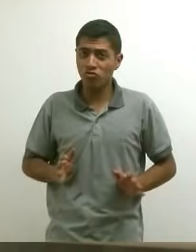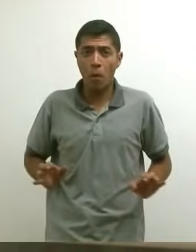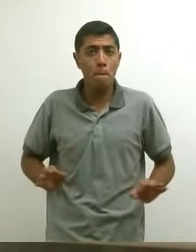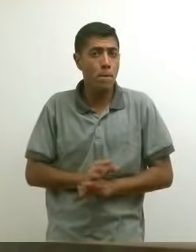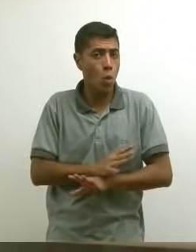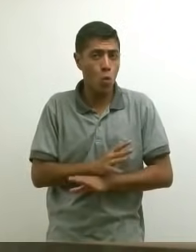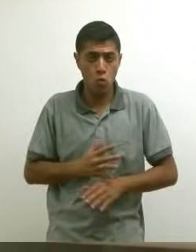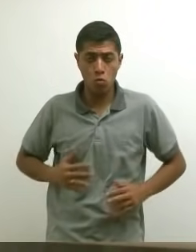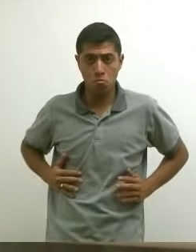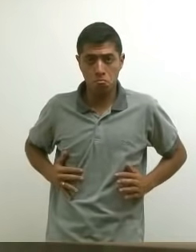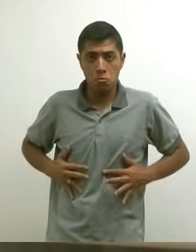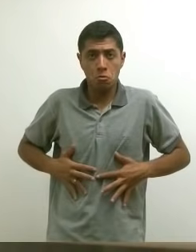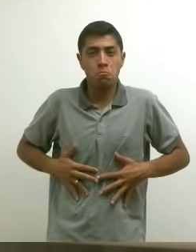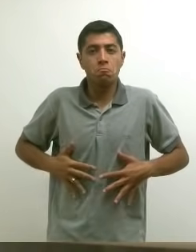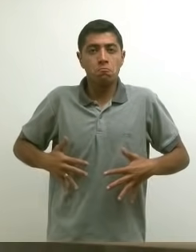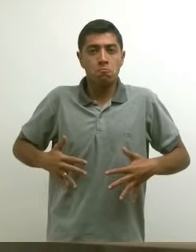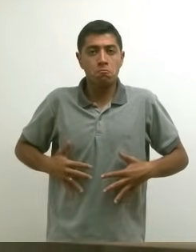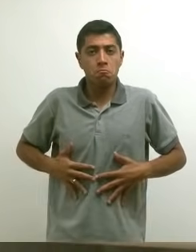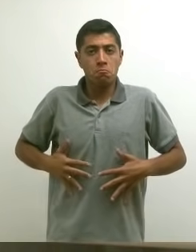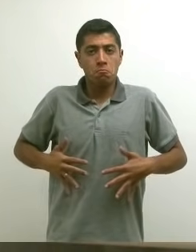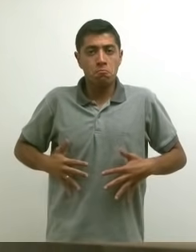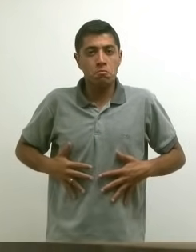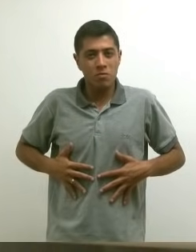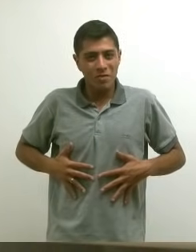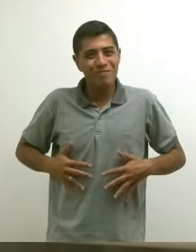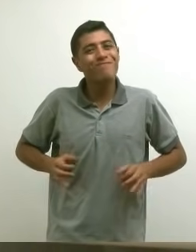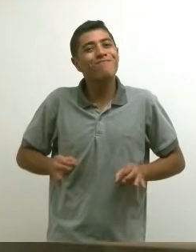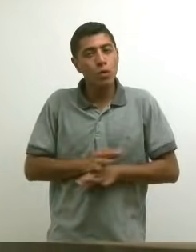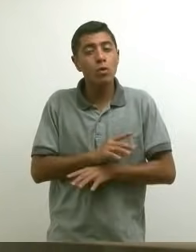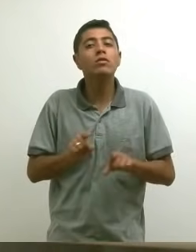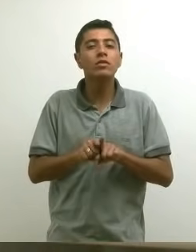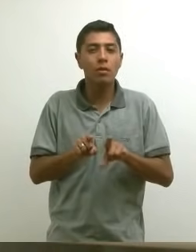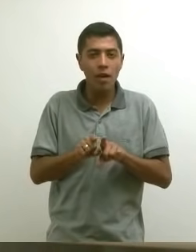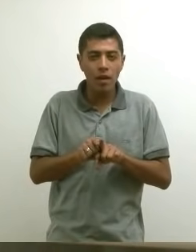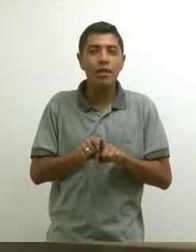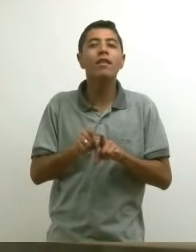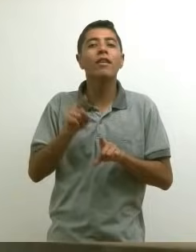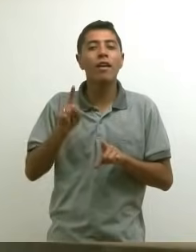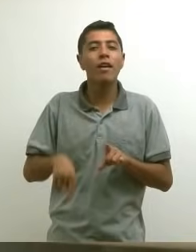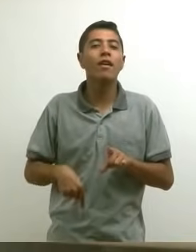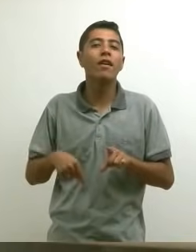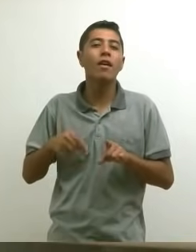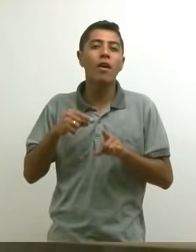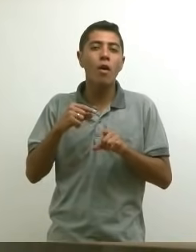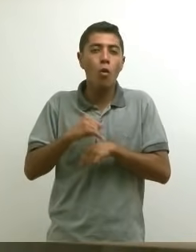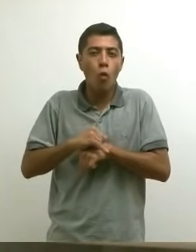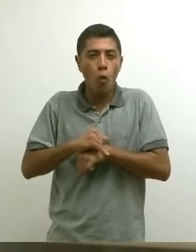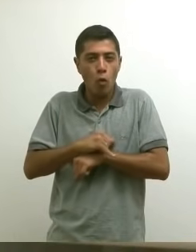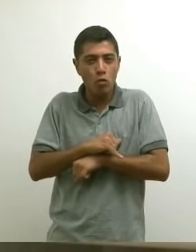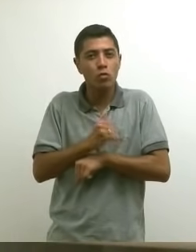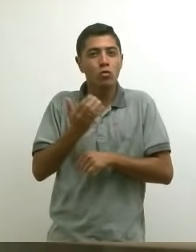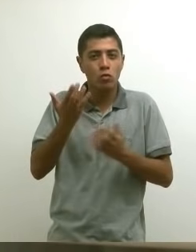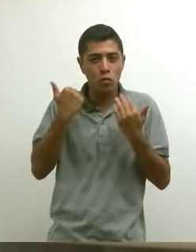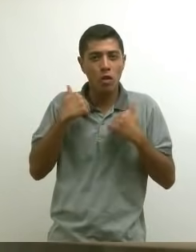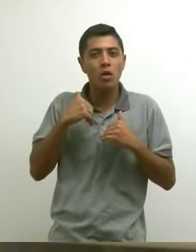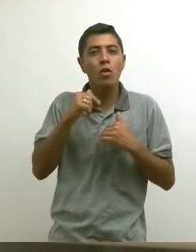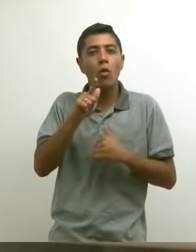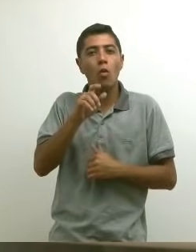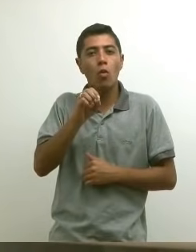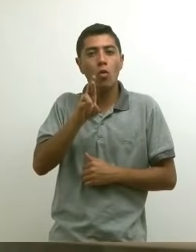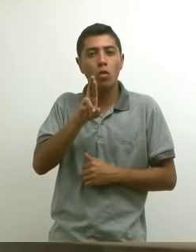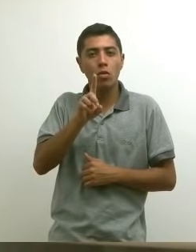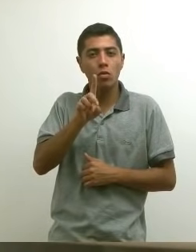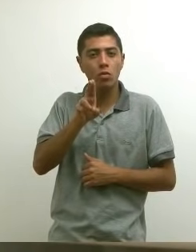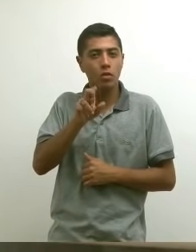informação de sinapse tanto para fala nem pro visão e audição a sinapse são mais na área pré frontal eu adquiri uma